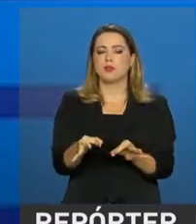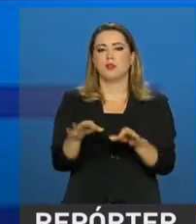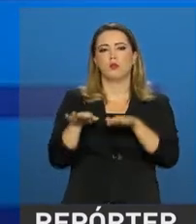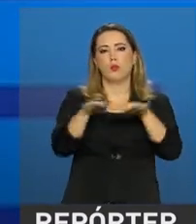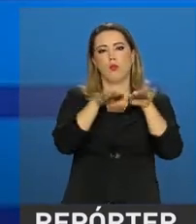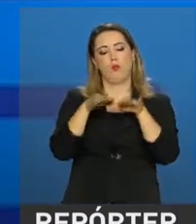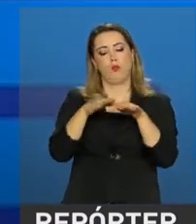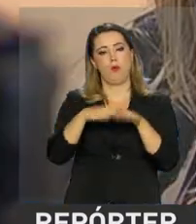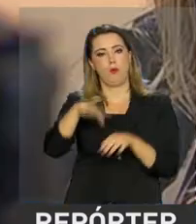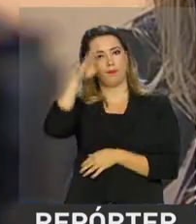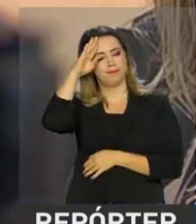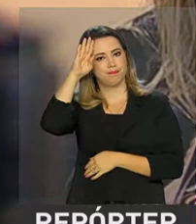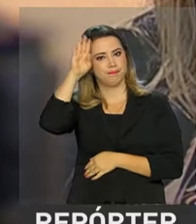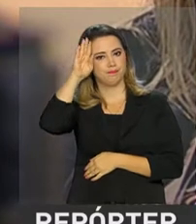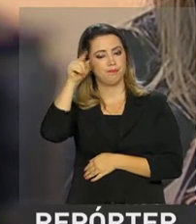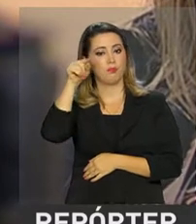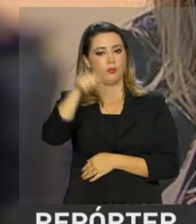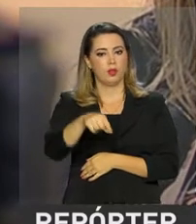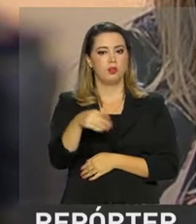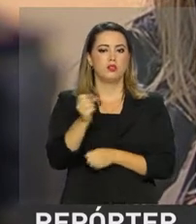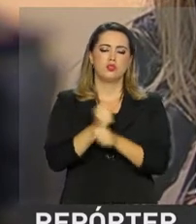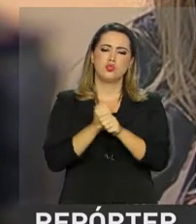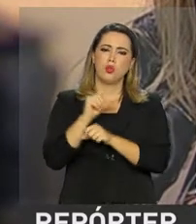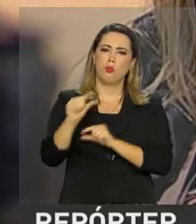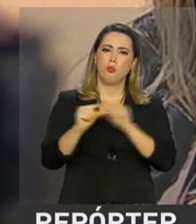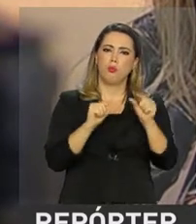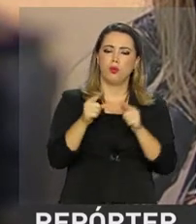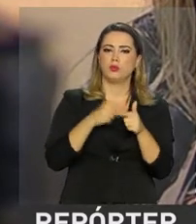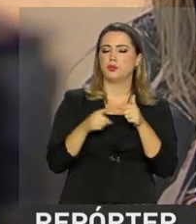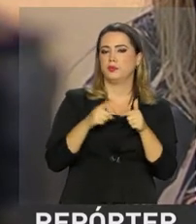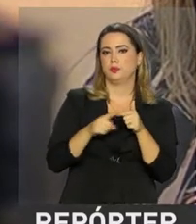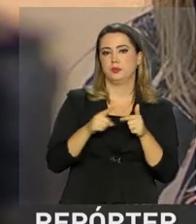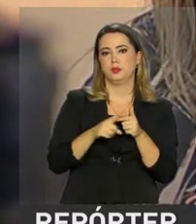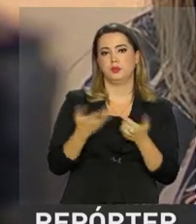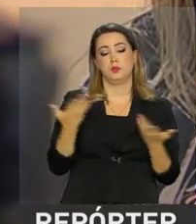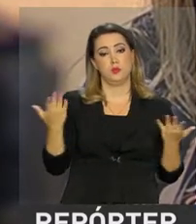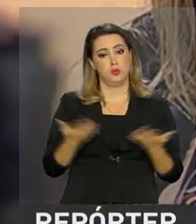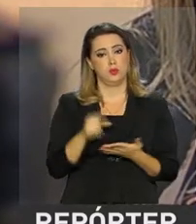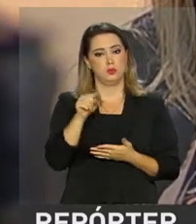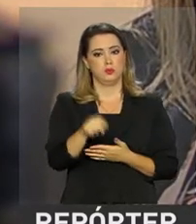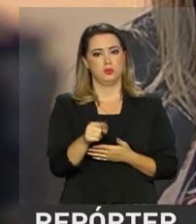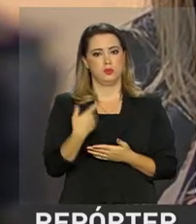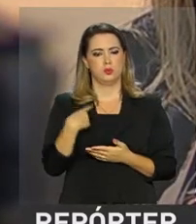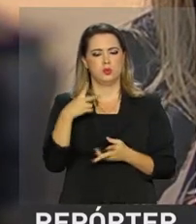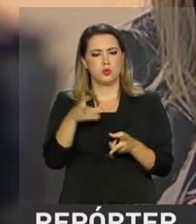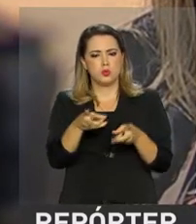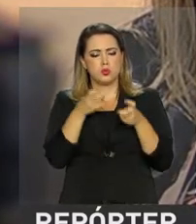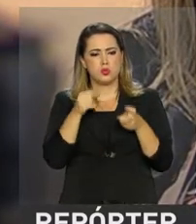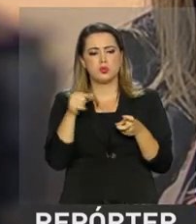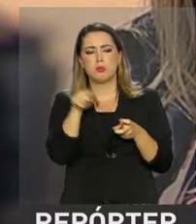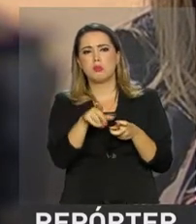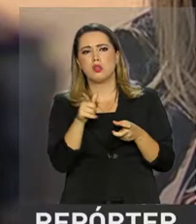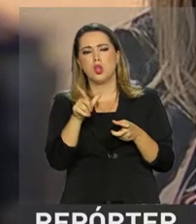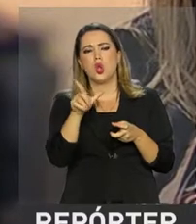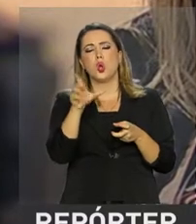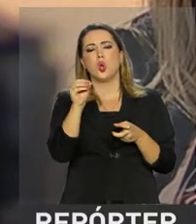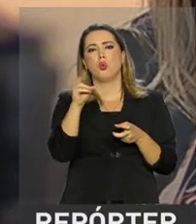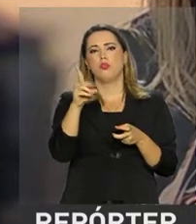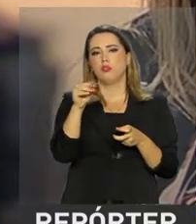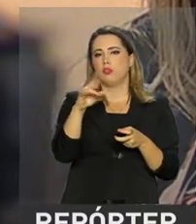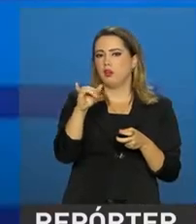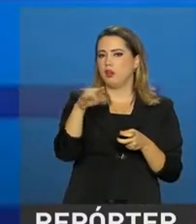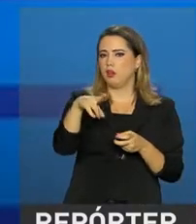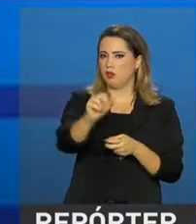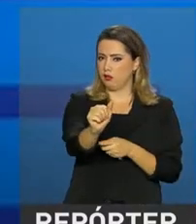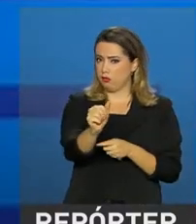ensino superior. Né. Este ano, poucas ocorrências, nós temos hoje, salvo engano, um flagrante sendo lavrado em Londrina e uma outra situação